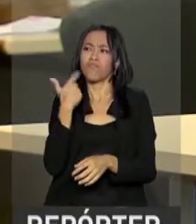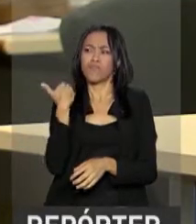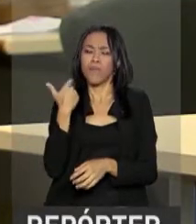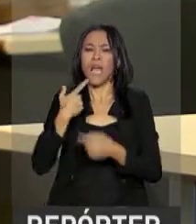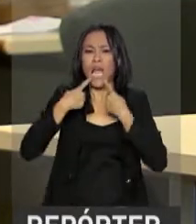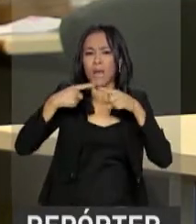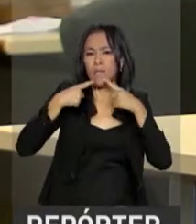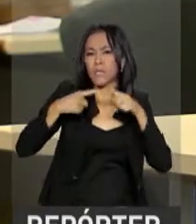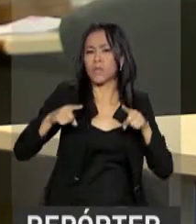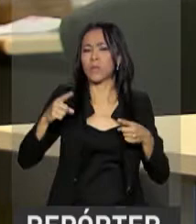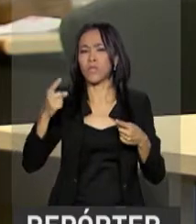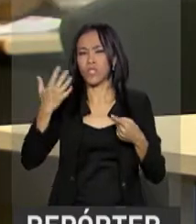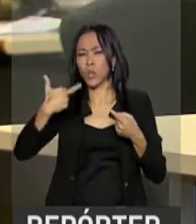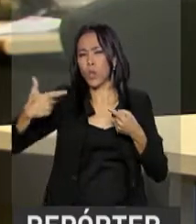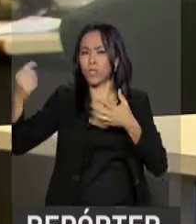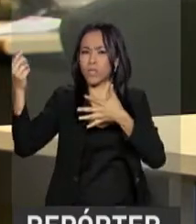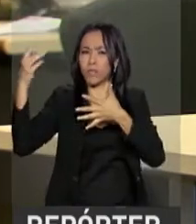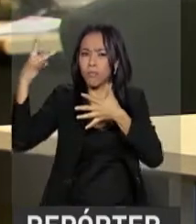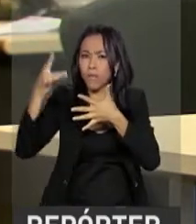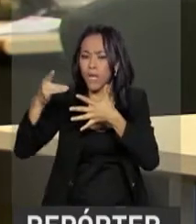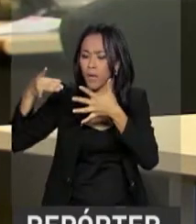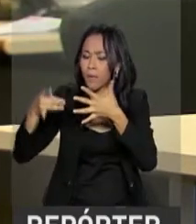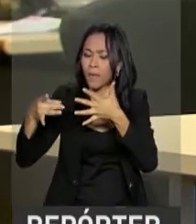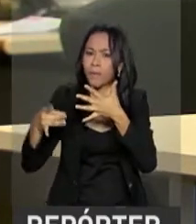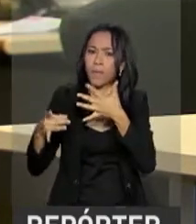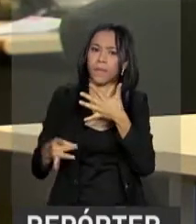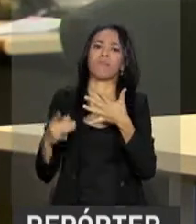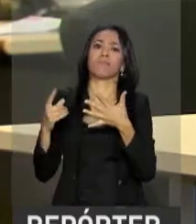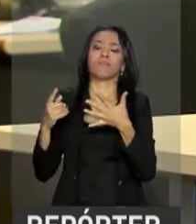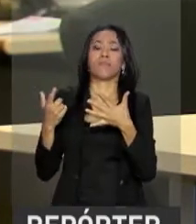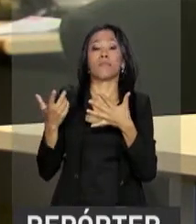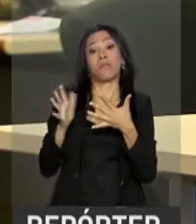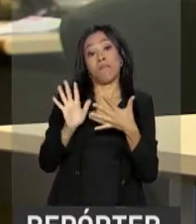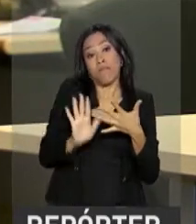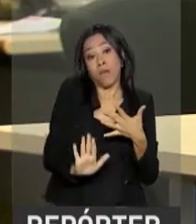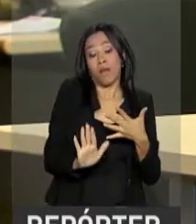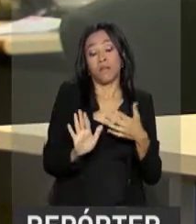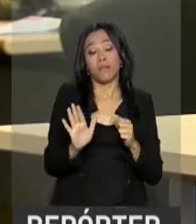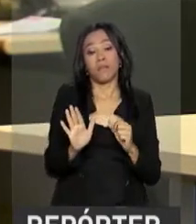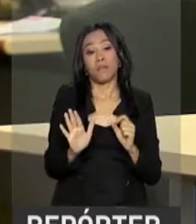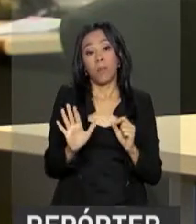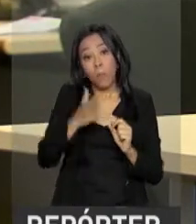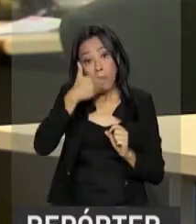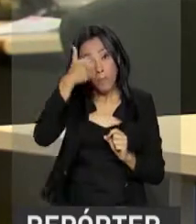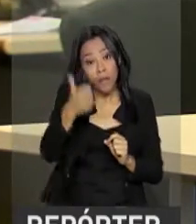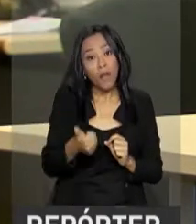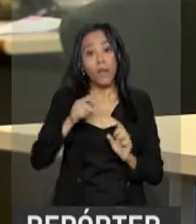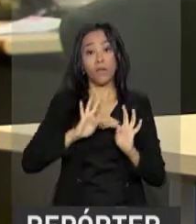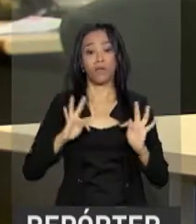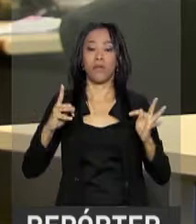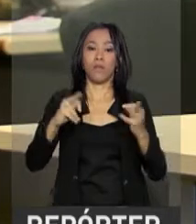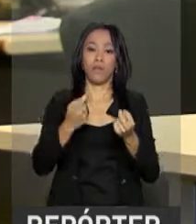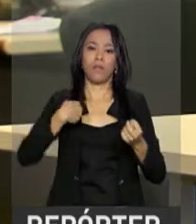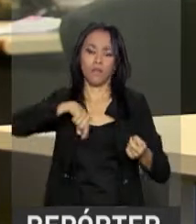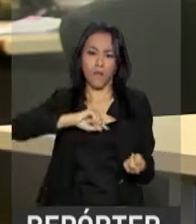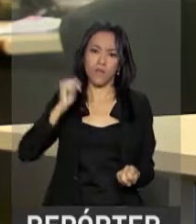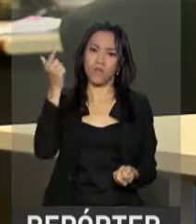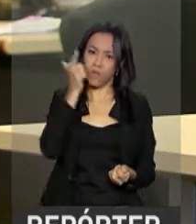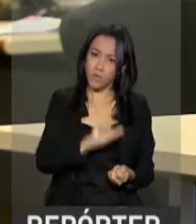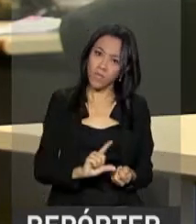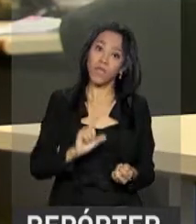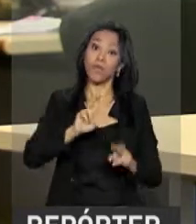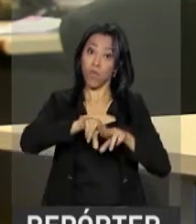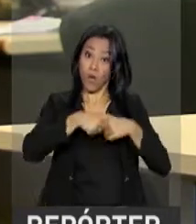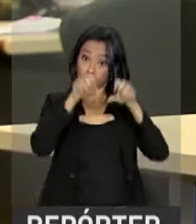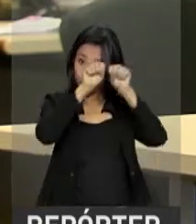de questões pontuais, afetas a um processo individual. Mas o melhor de tudo isso é que a gente consegue, através do